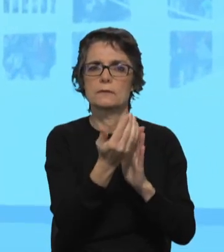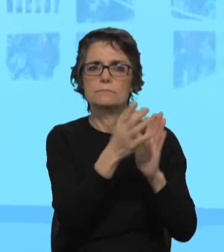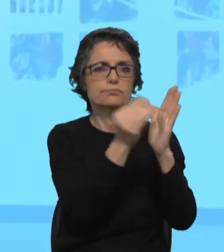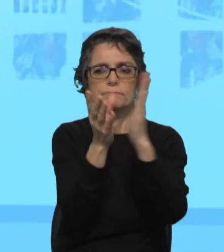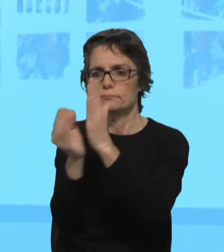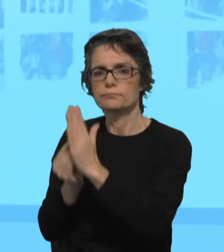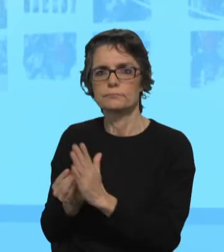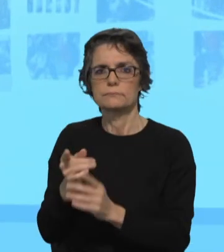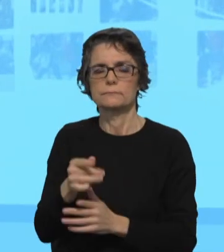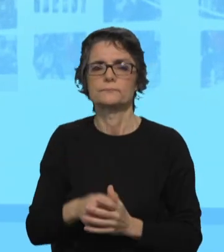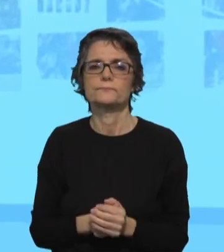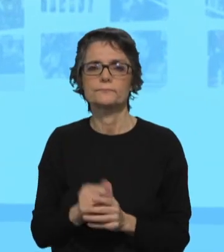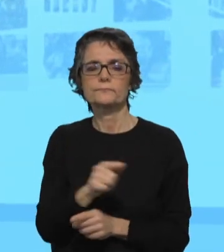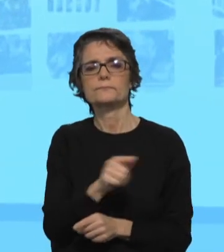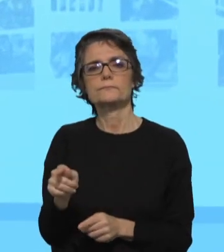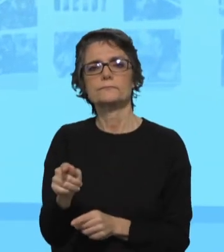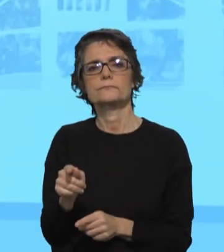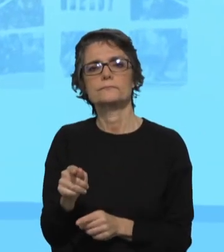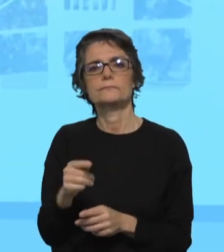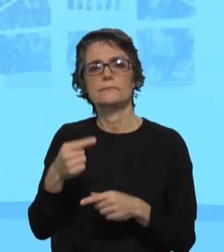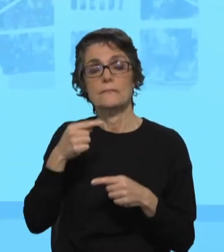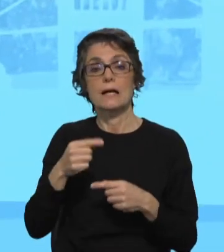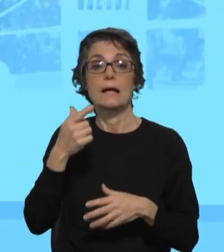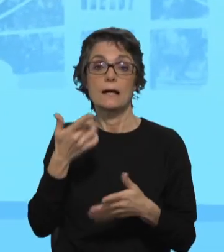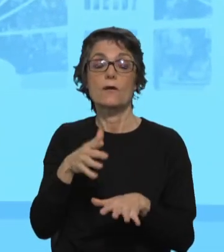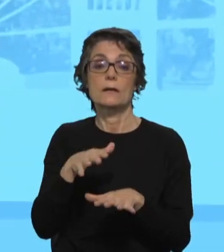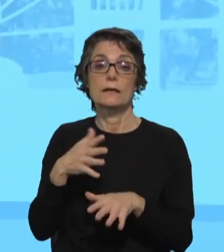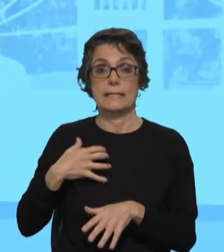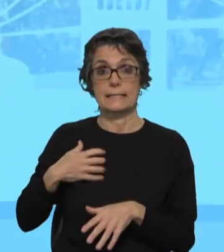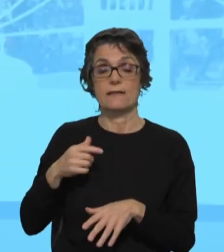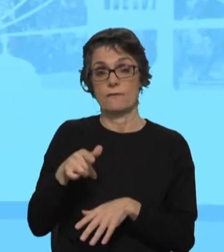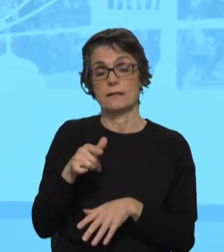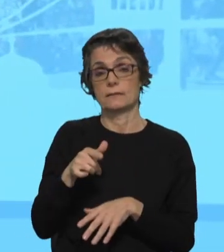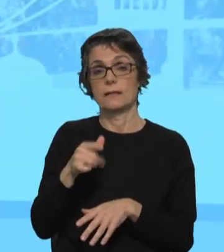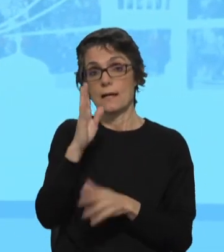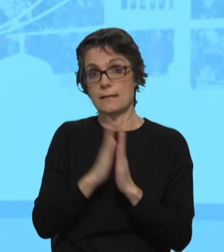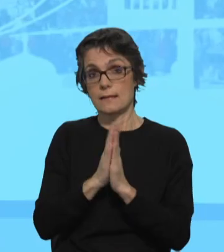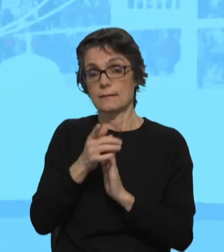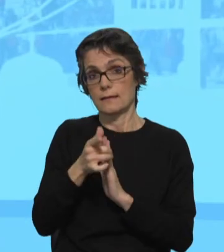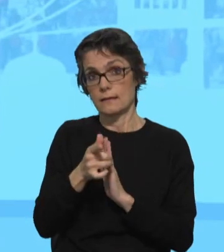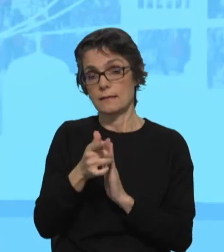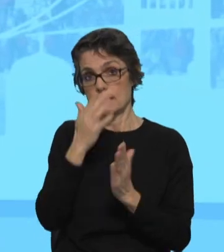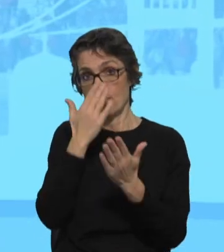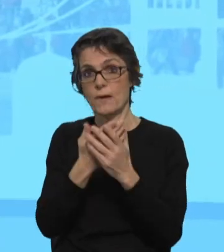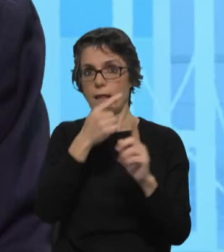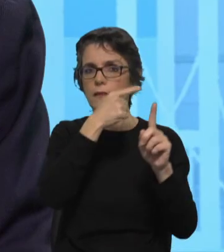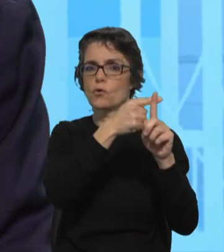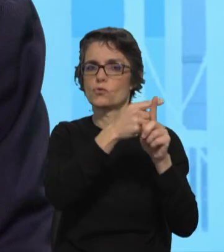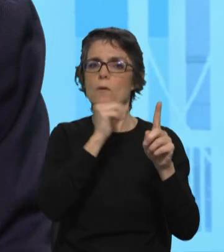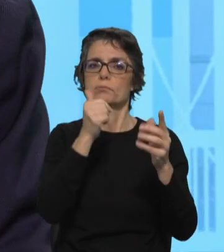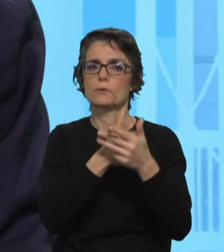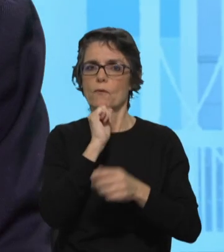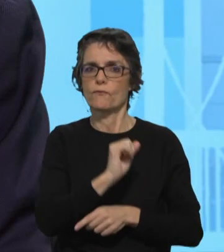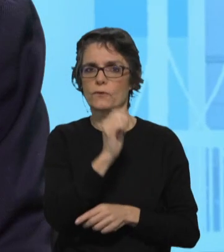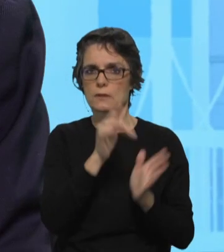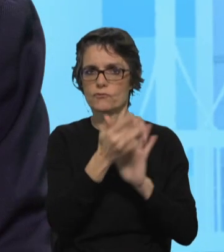a cerimónia, a celebração da adoração da cruz se impõe perante aquilo que nos diz a tradição, que é a morte de Jesus. Esta dificuldade humana